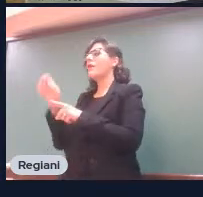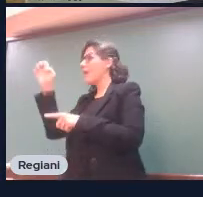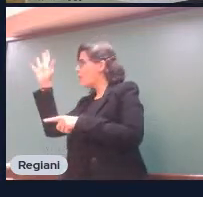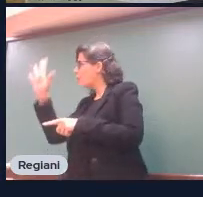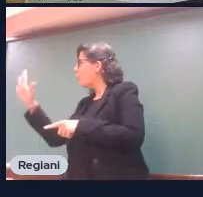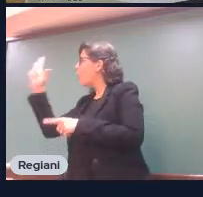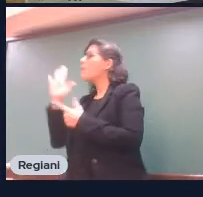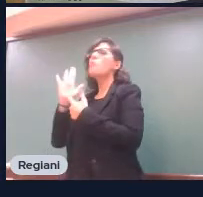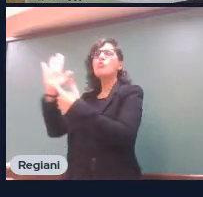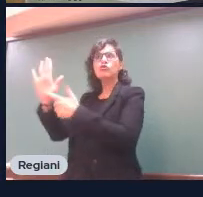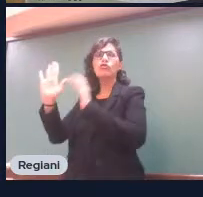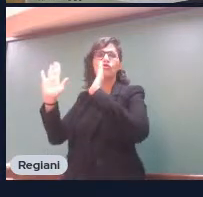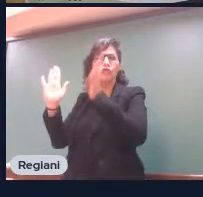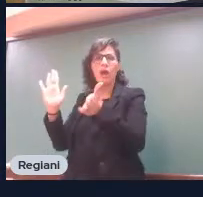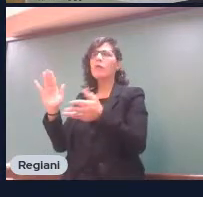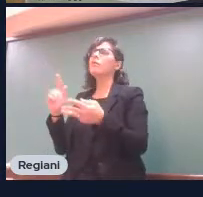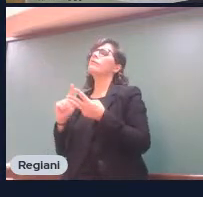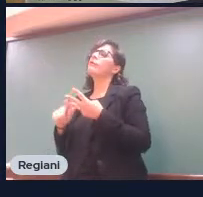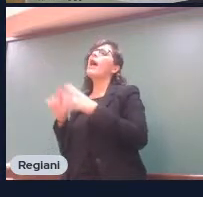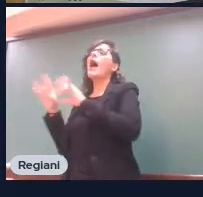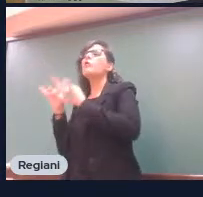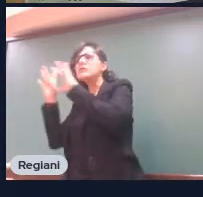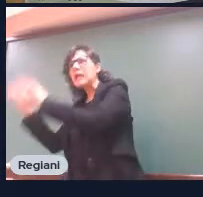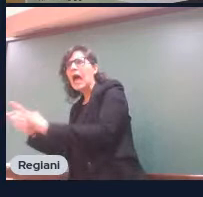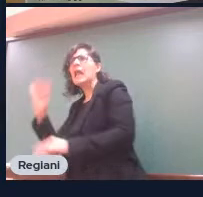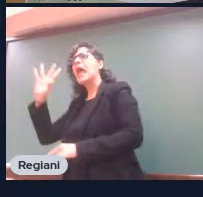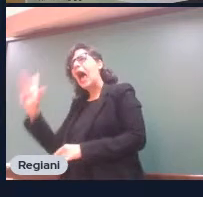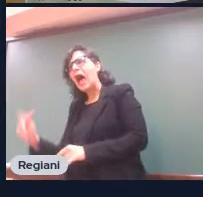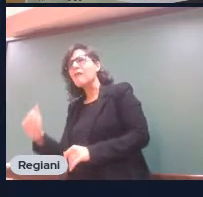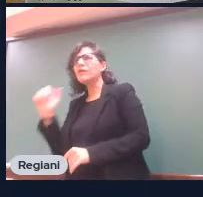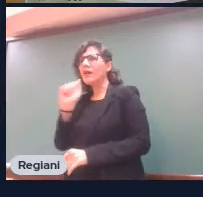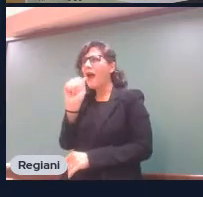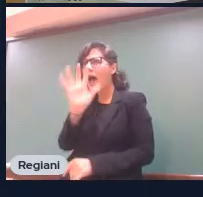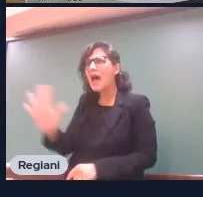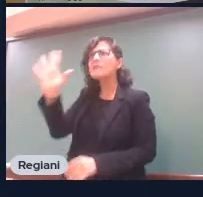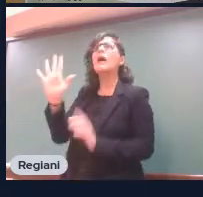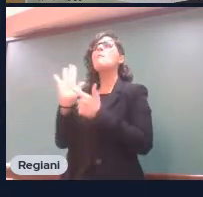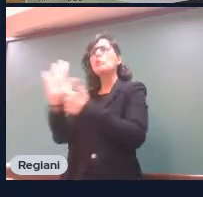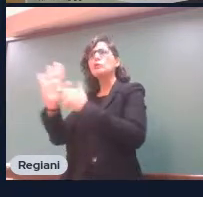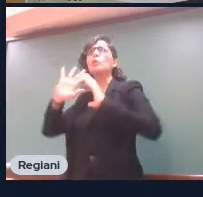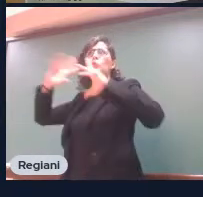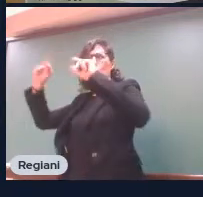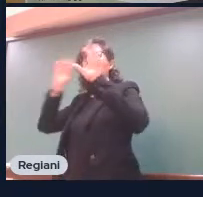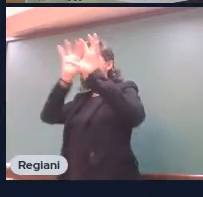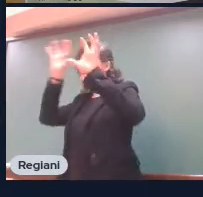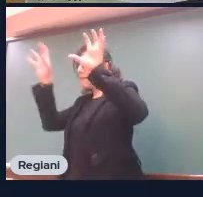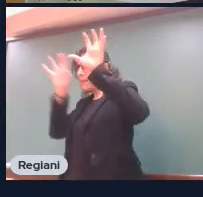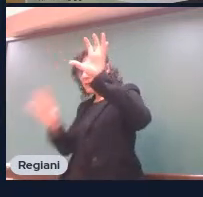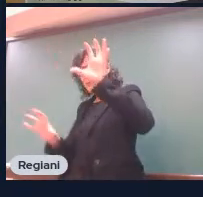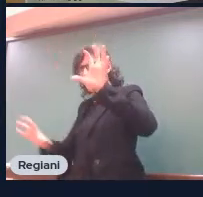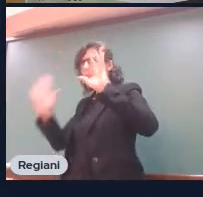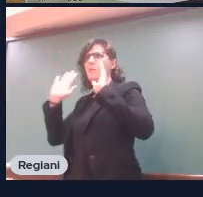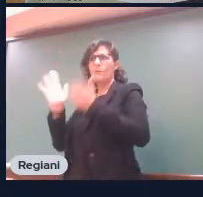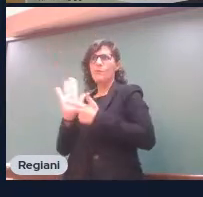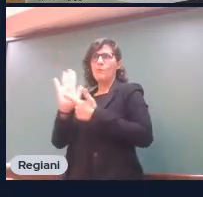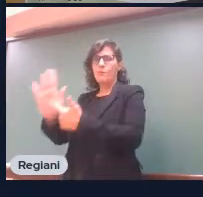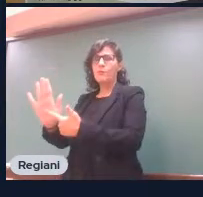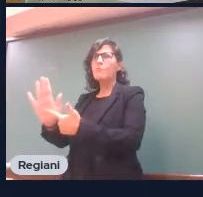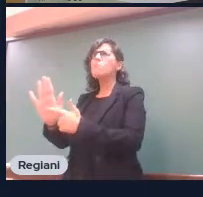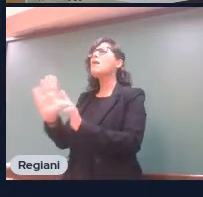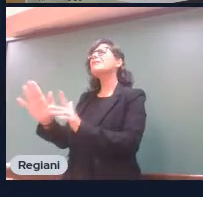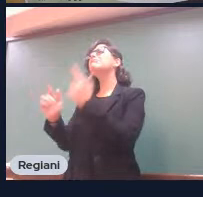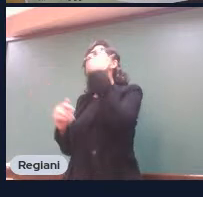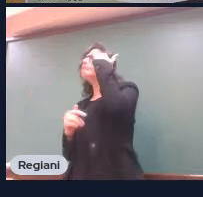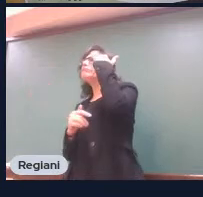parte vermelha, Australex, Afrilex e AsiaLex. No primeiro momento, podia-se pensar,